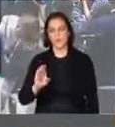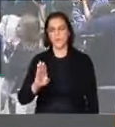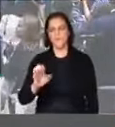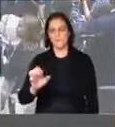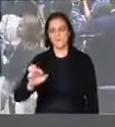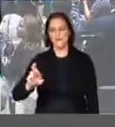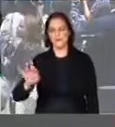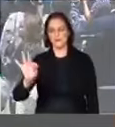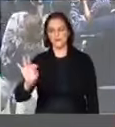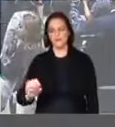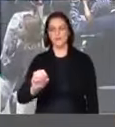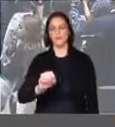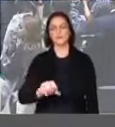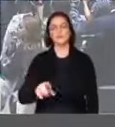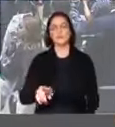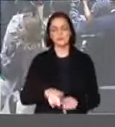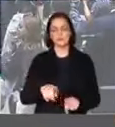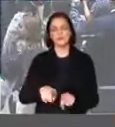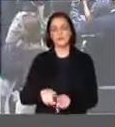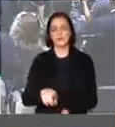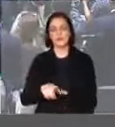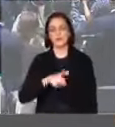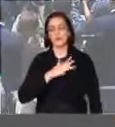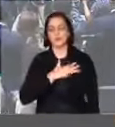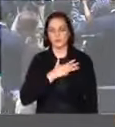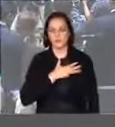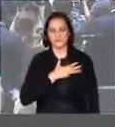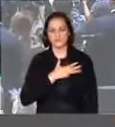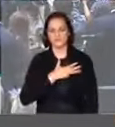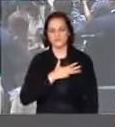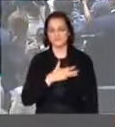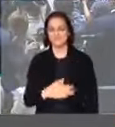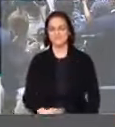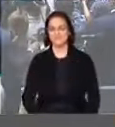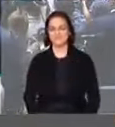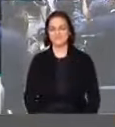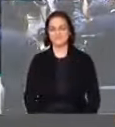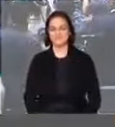e Luiz Inácio Lula da Silva.